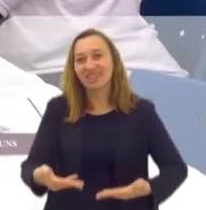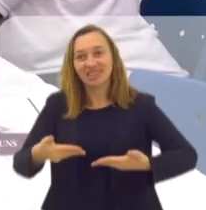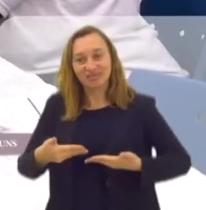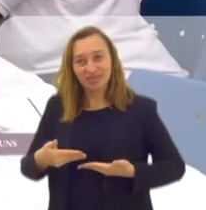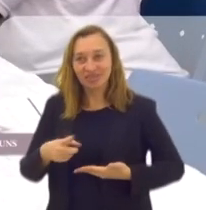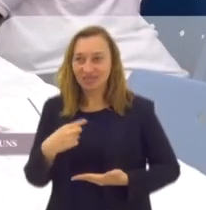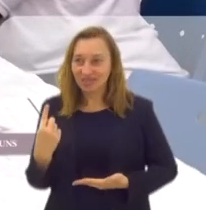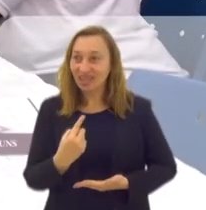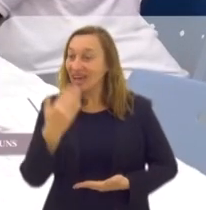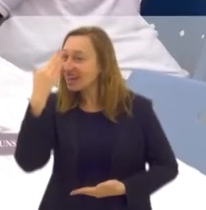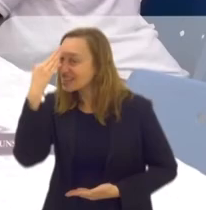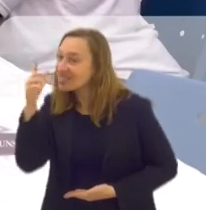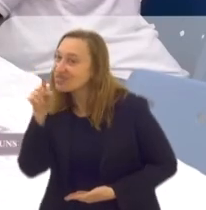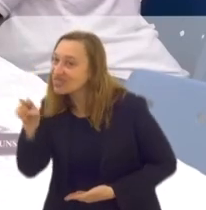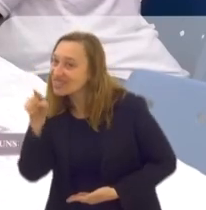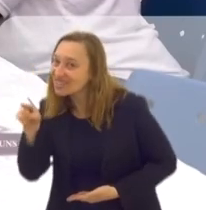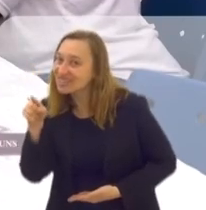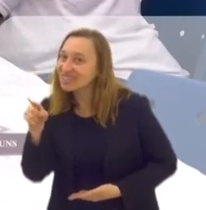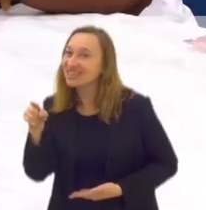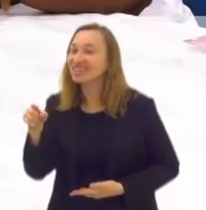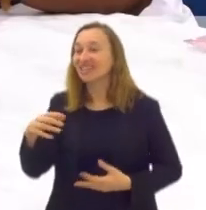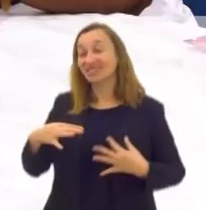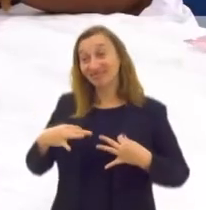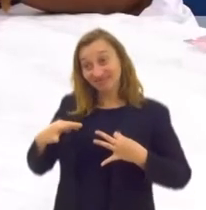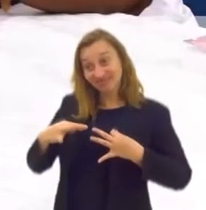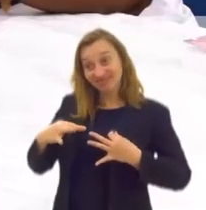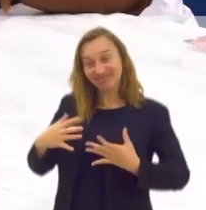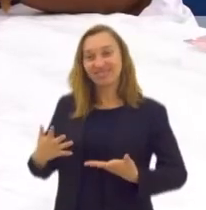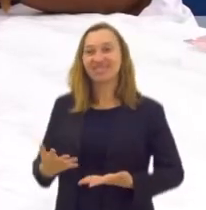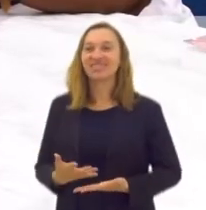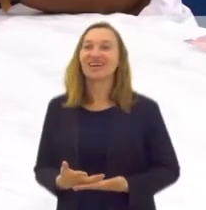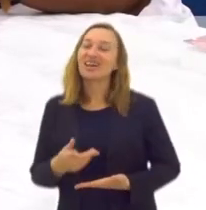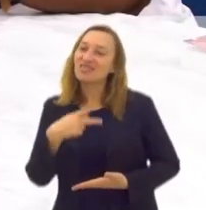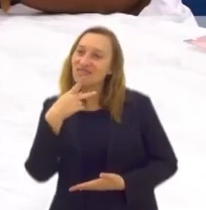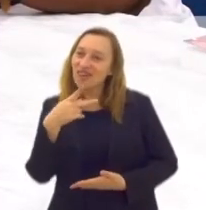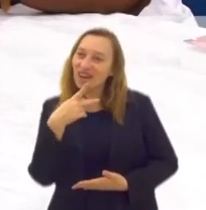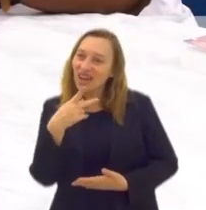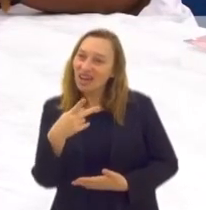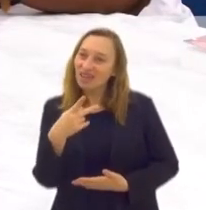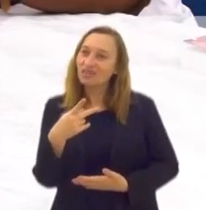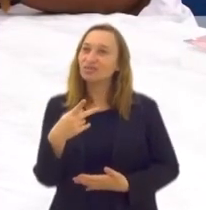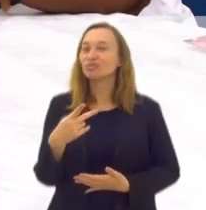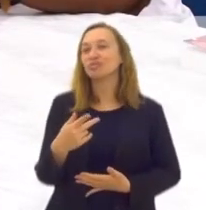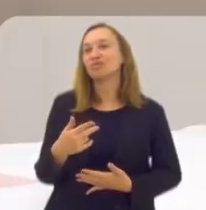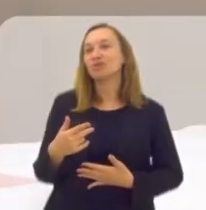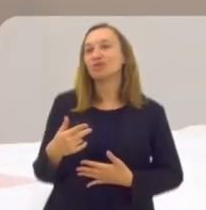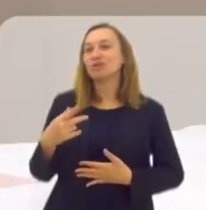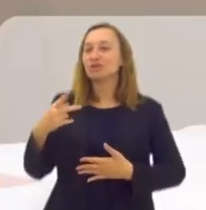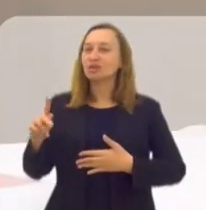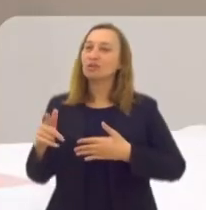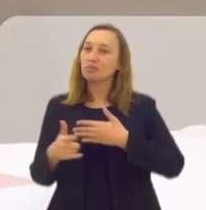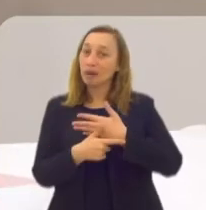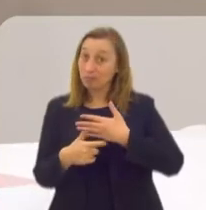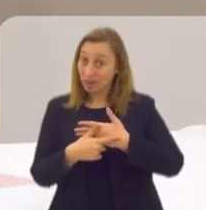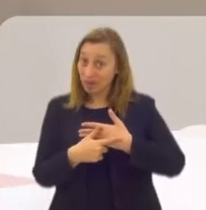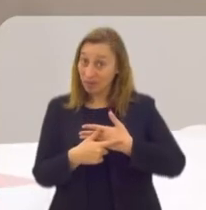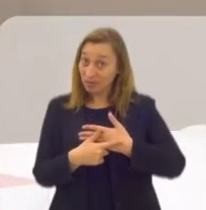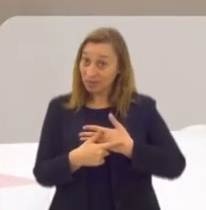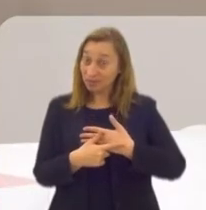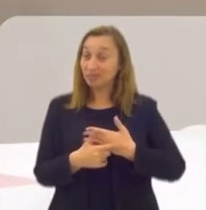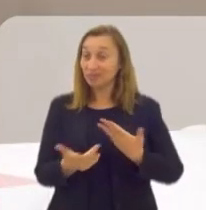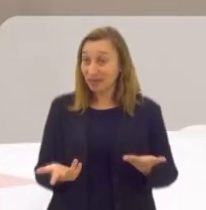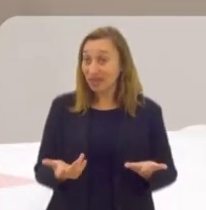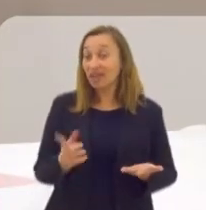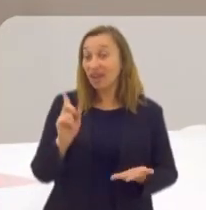você por ter nos recebido. Quero agradecer a você por ter se disponibilizado a falar sobre esse